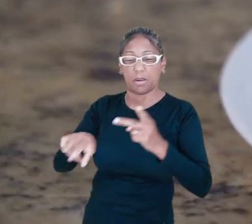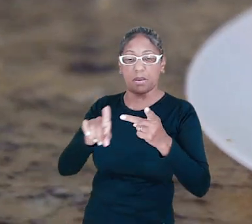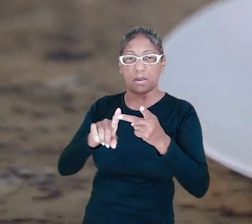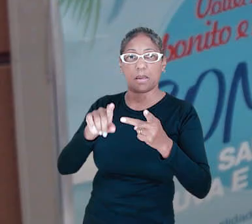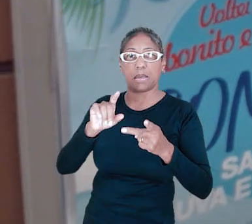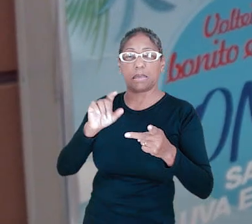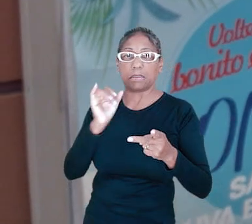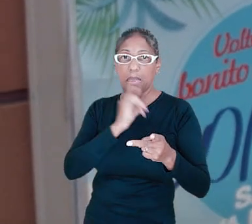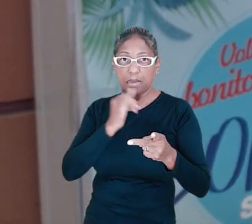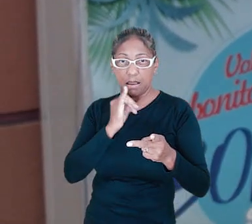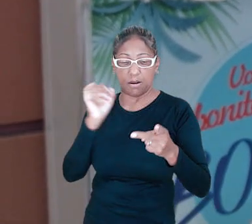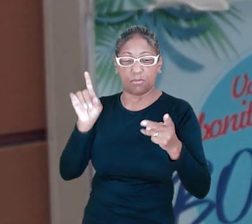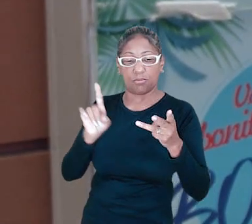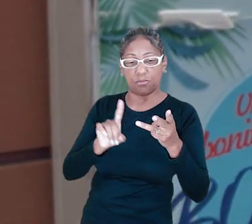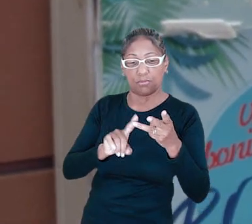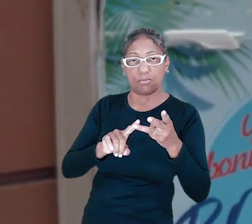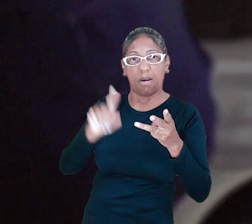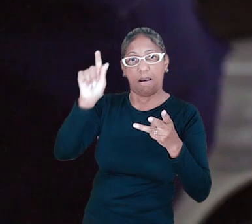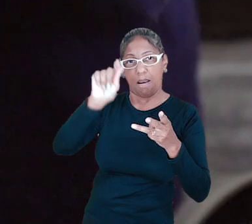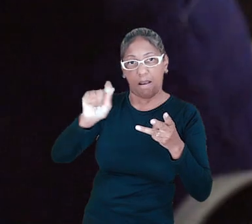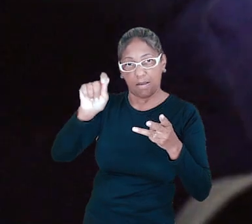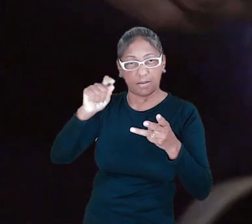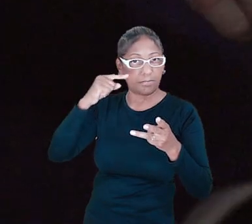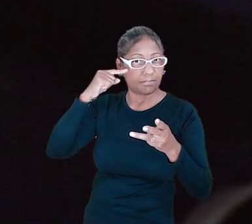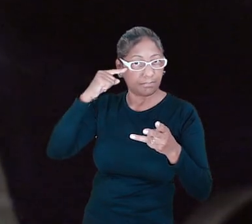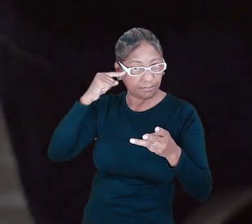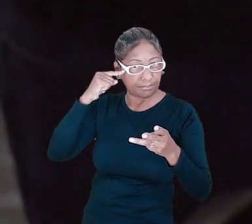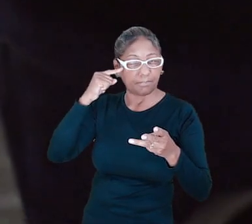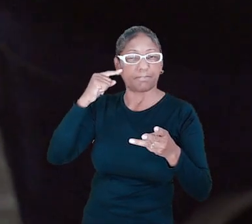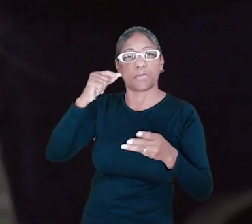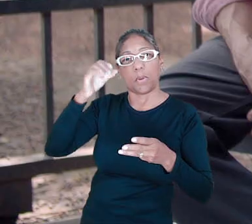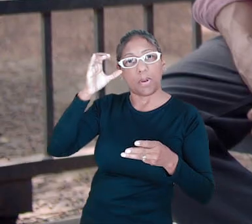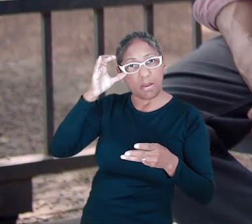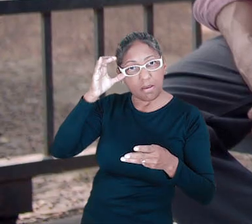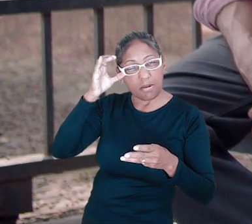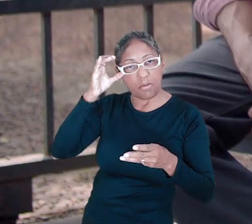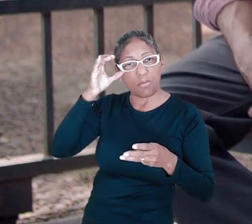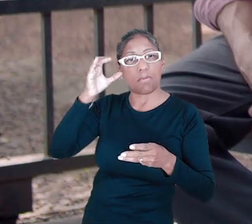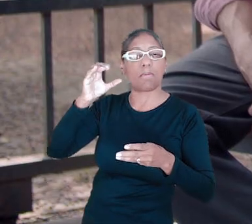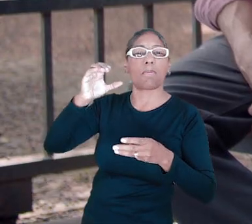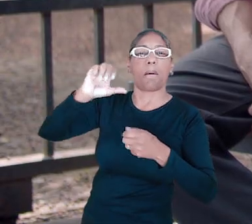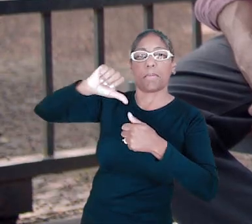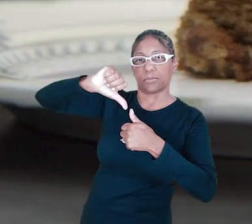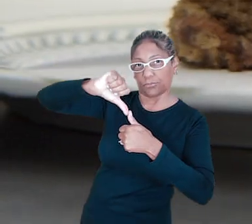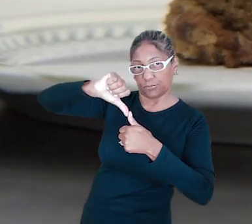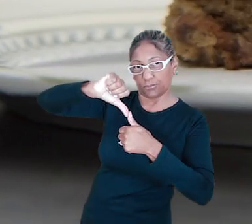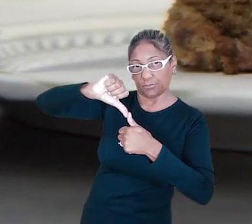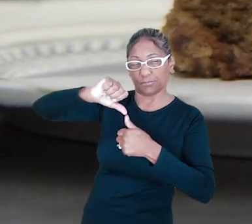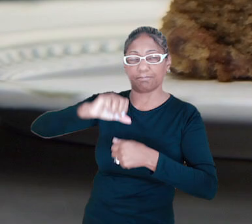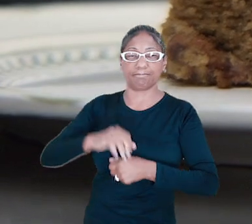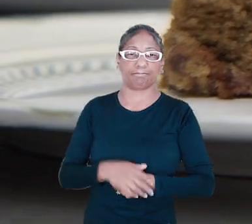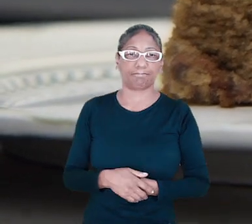europeu, italianos, depois a migração mais asiática, coreanos, e por fim a migração da América do Sul.